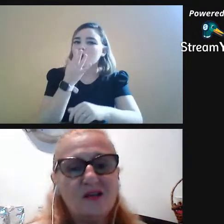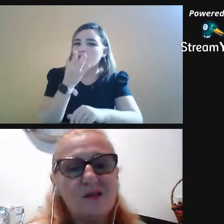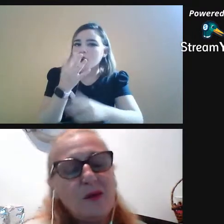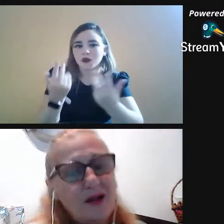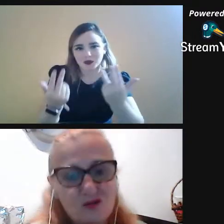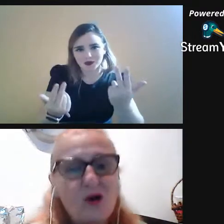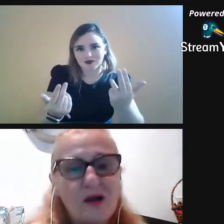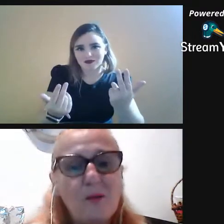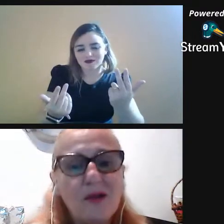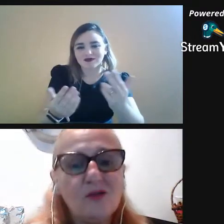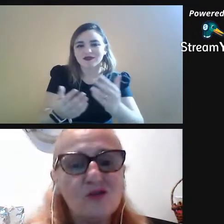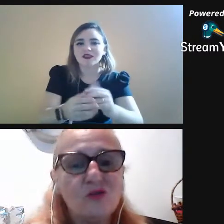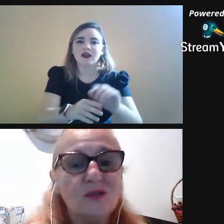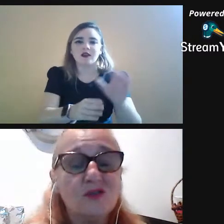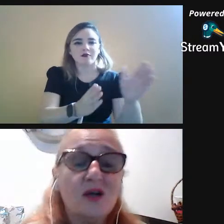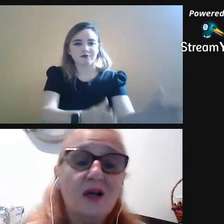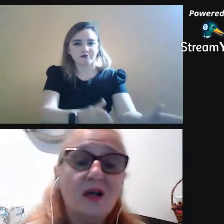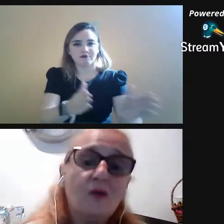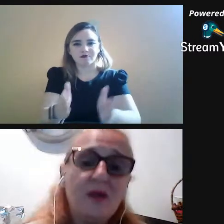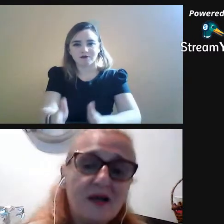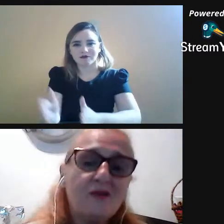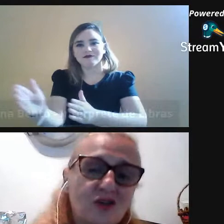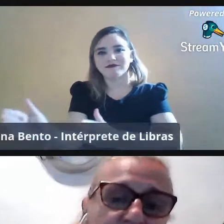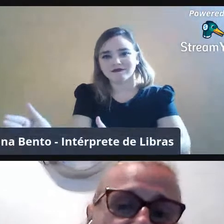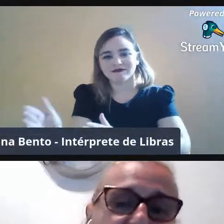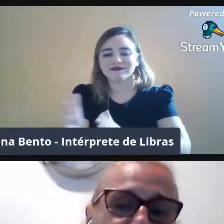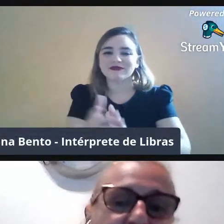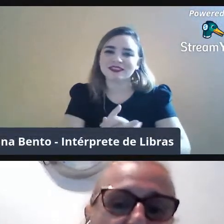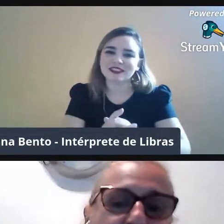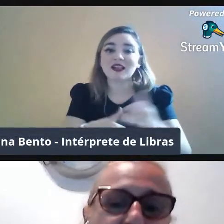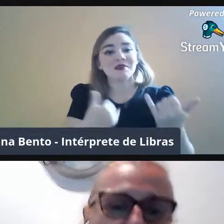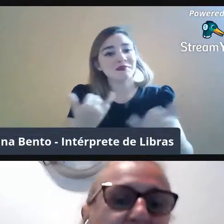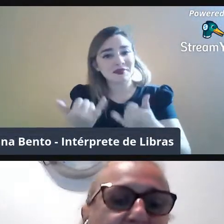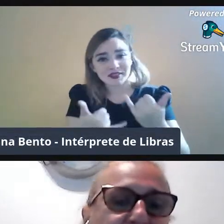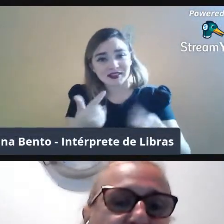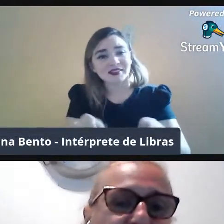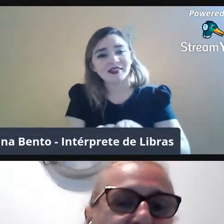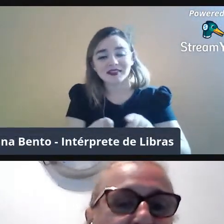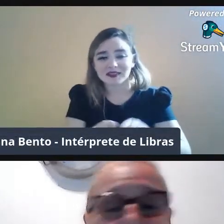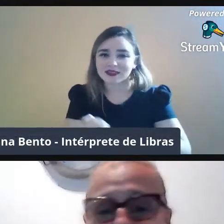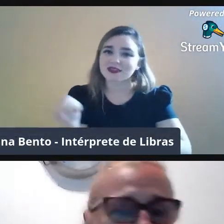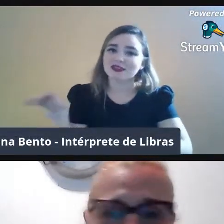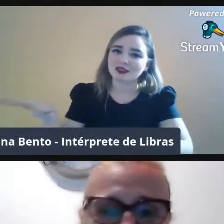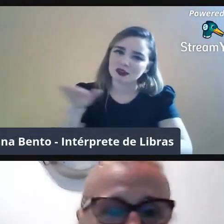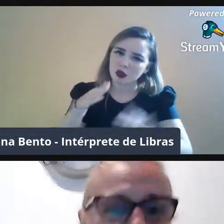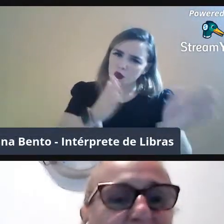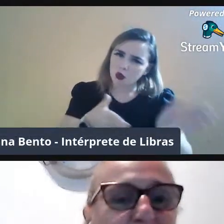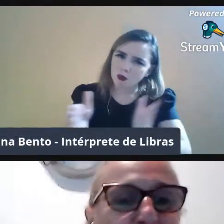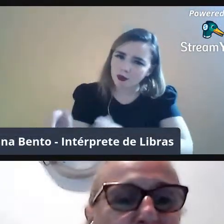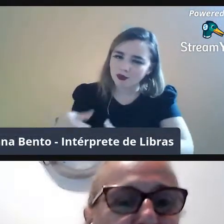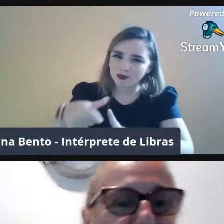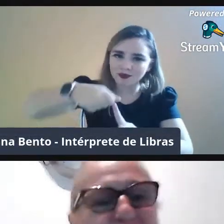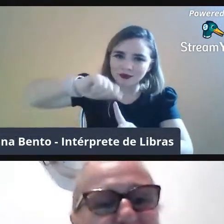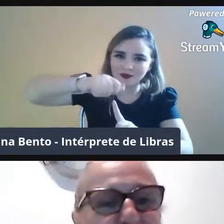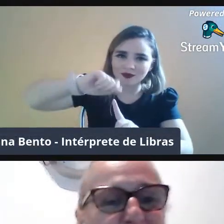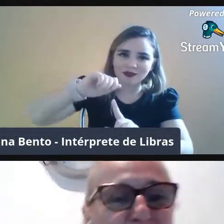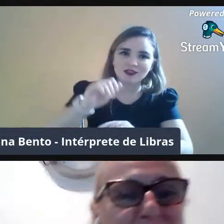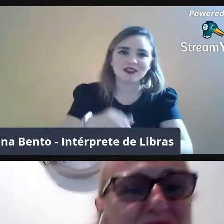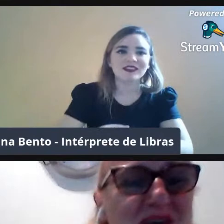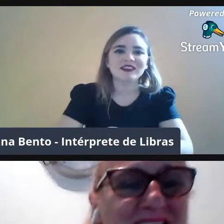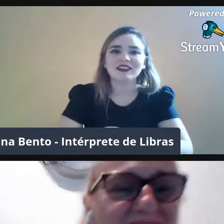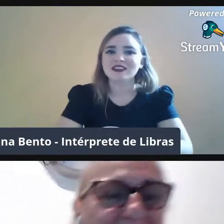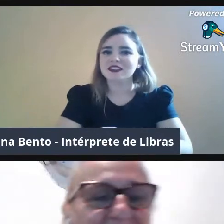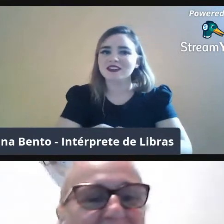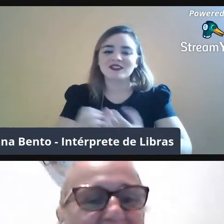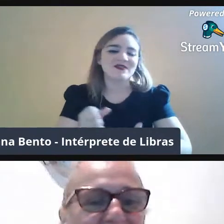cores separadas, porque aí eu aprendo as coisas. Aí eu brinquei com as crianças de separar tampinhas. Maria me ajudou tanto, separou milhões de tampinhas